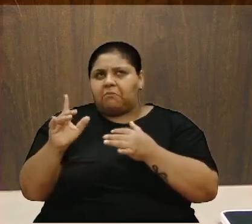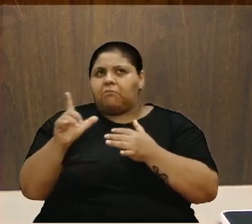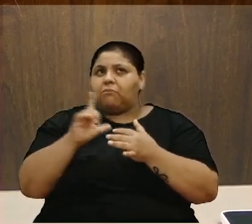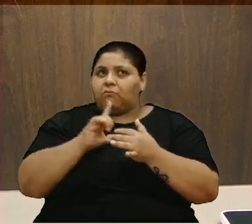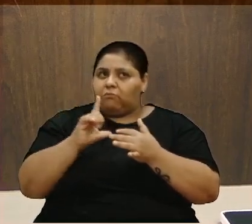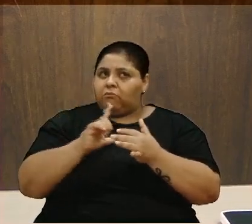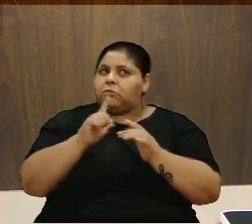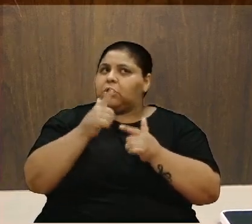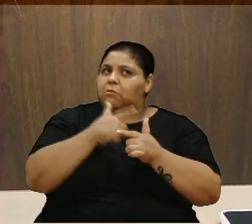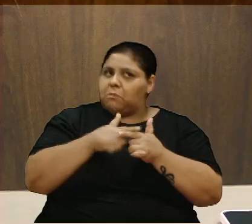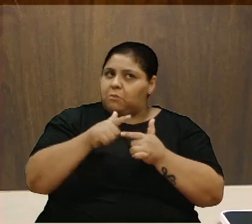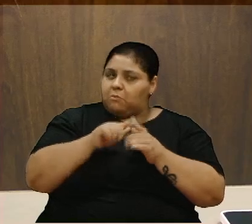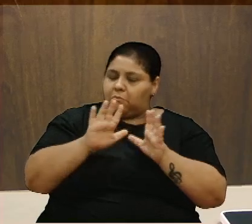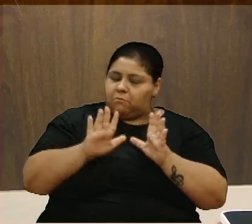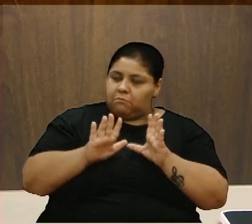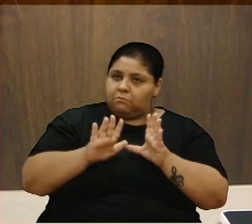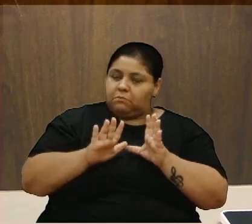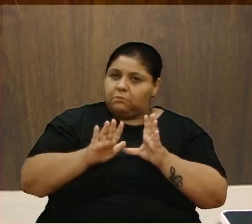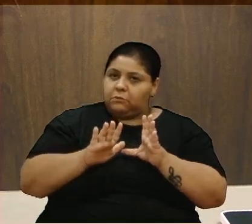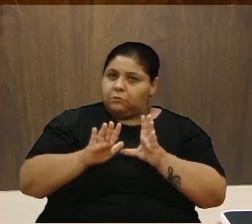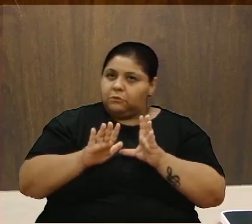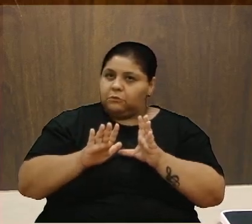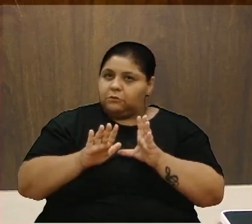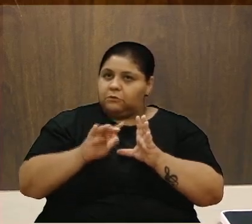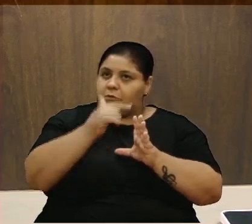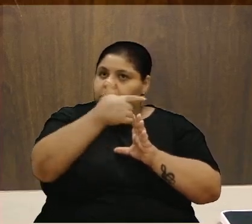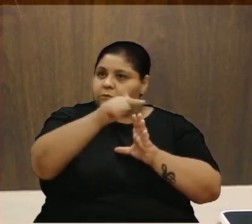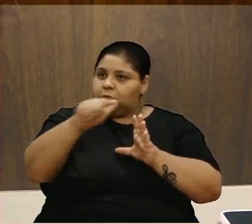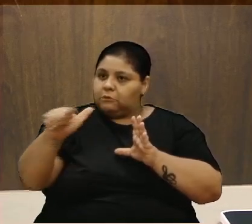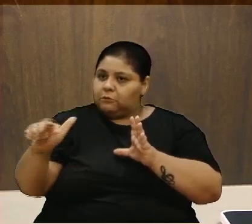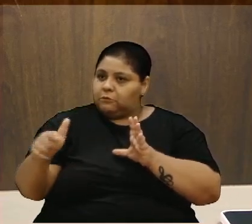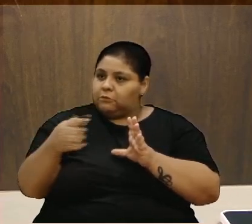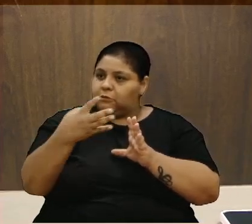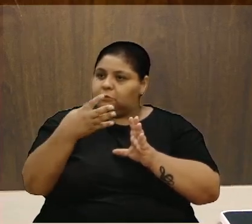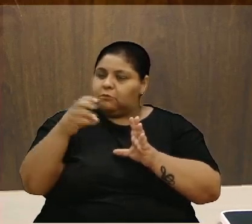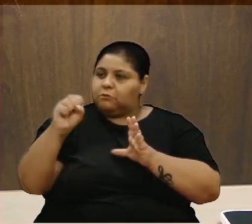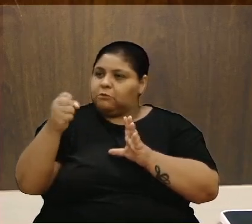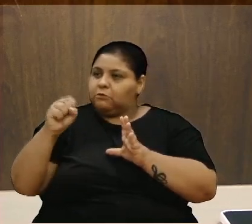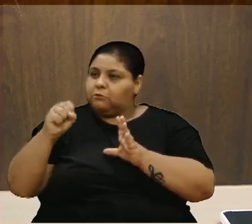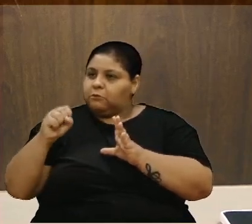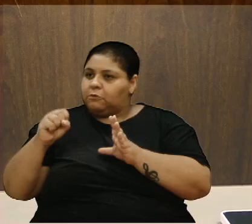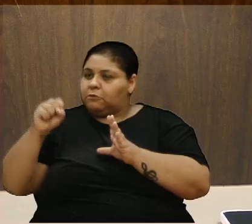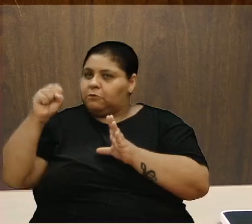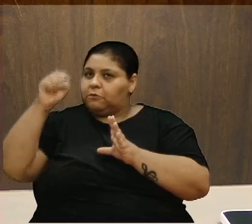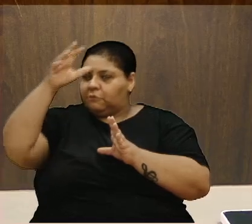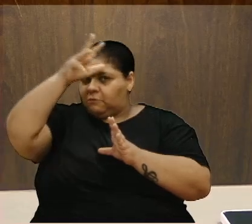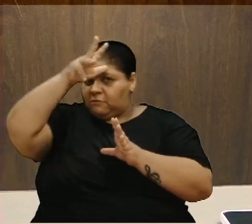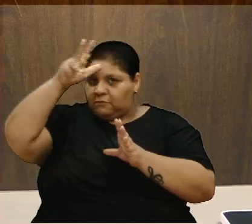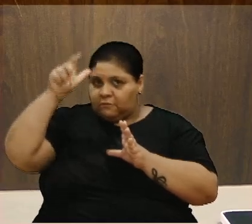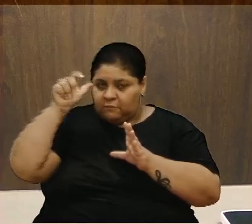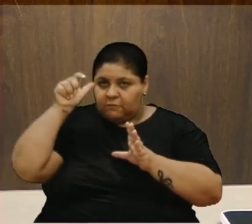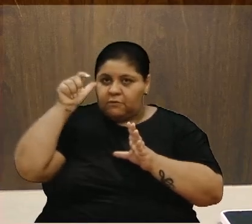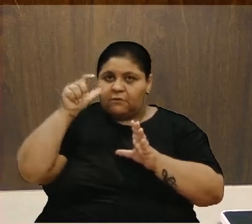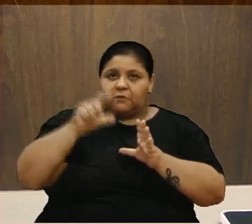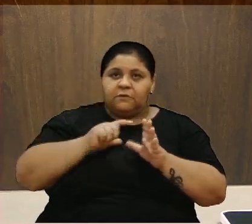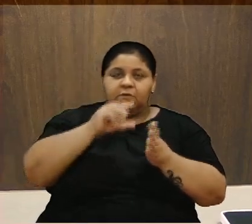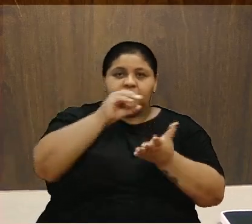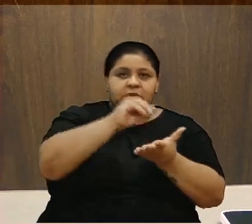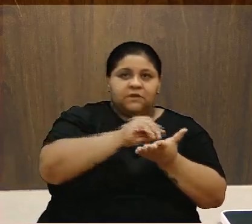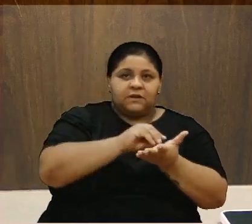existe o problema com os outros 48 municípios, existem lacunas na nossa